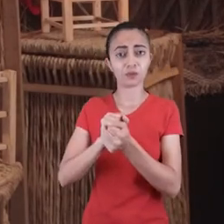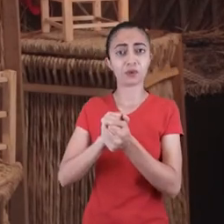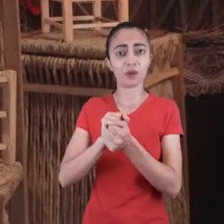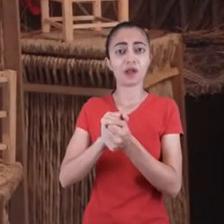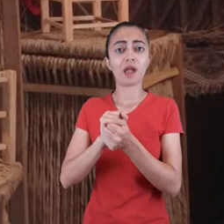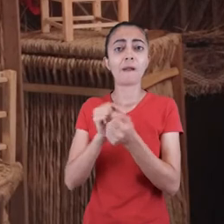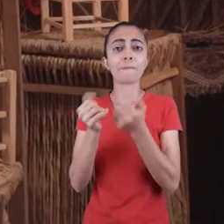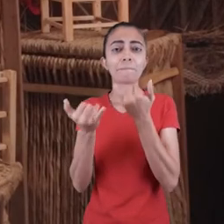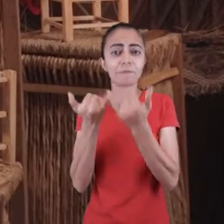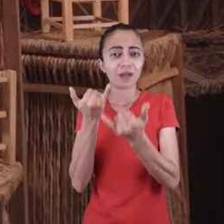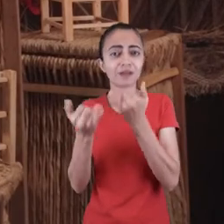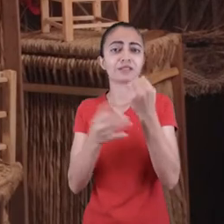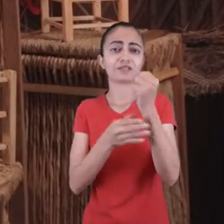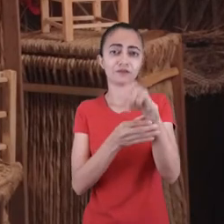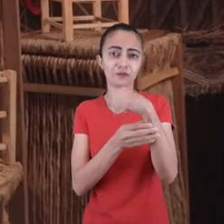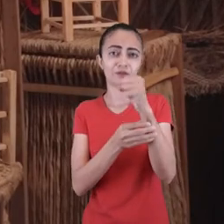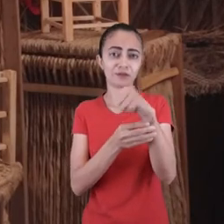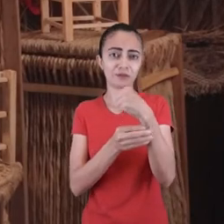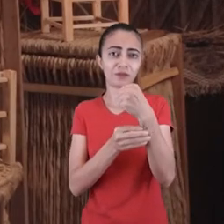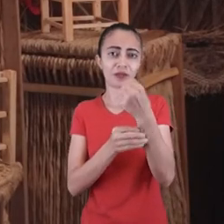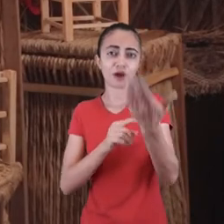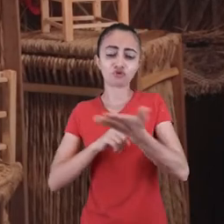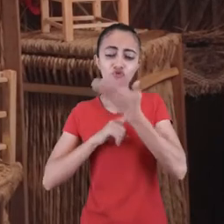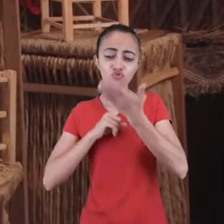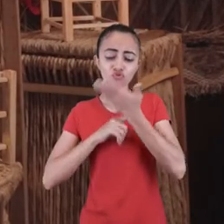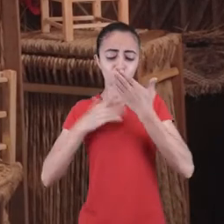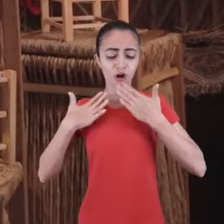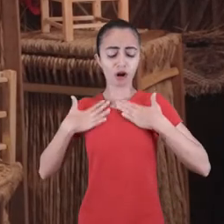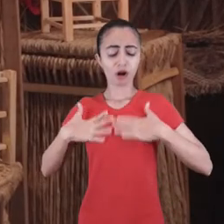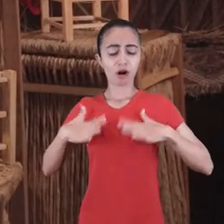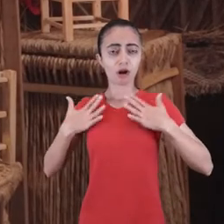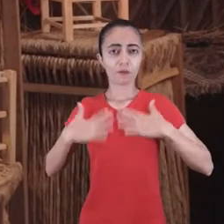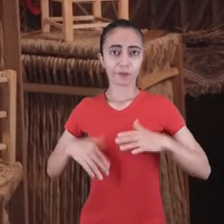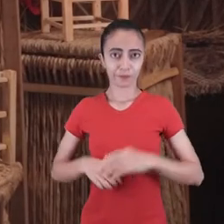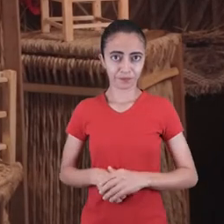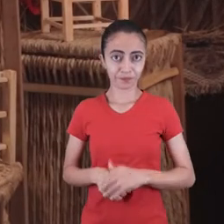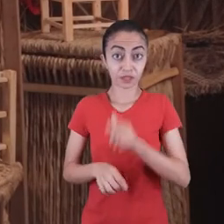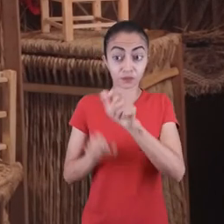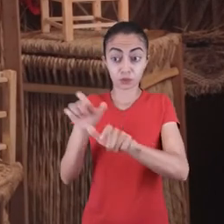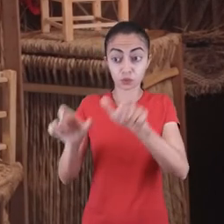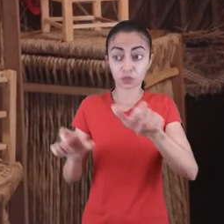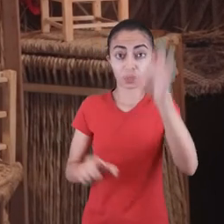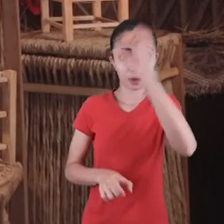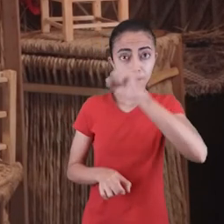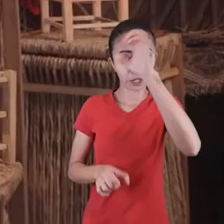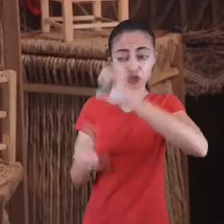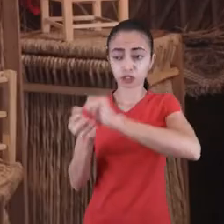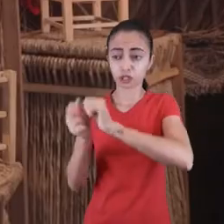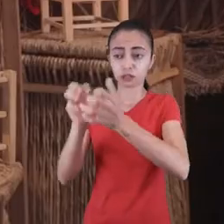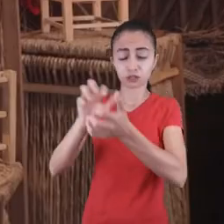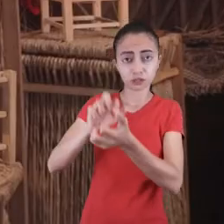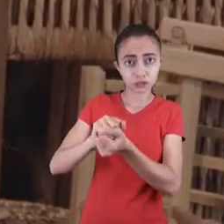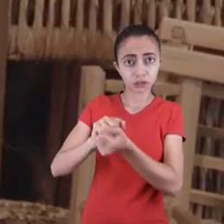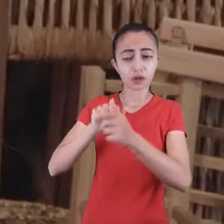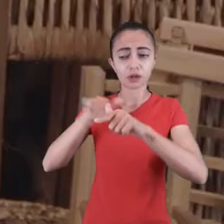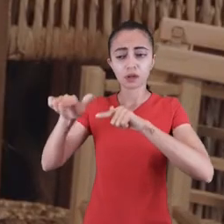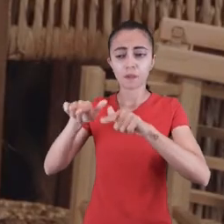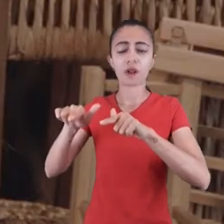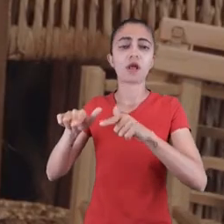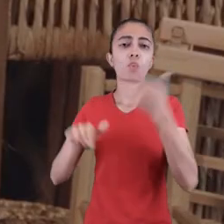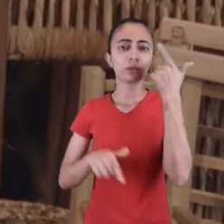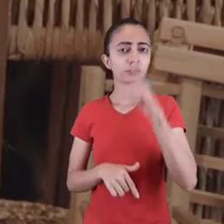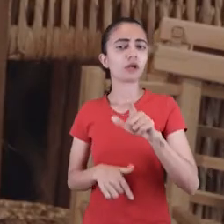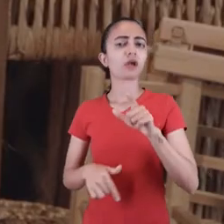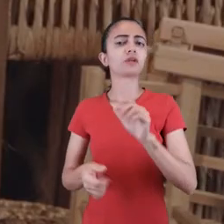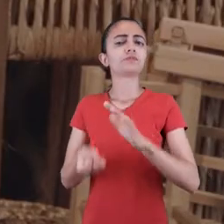fisioterapia. Acalma as pessoas. Pessoas que aprendem a trabalhar com esse artesanato, é muito